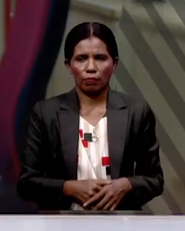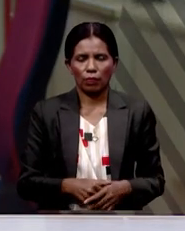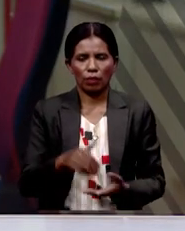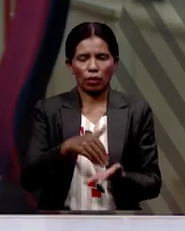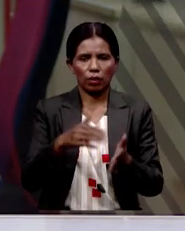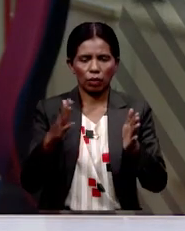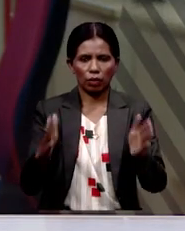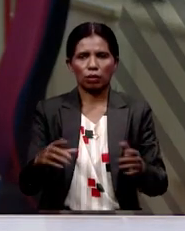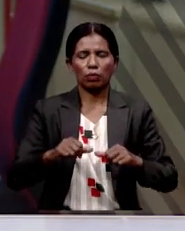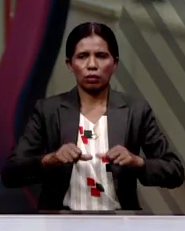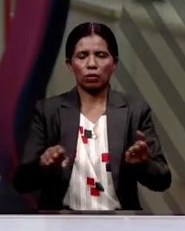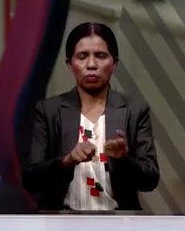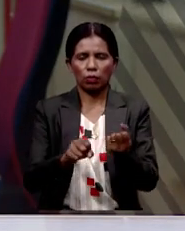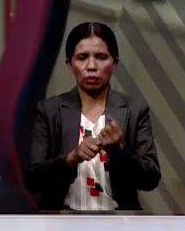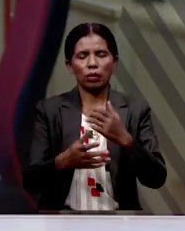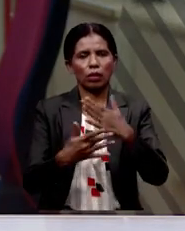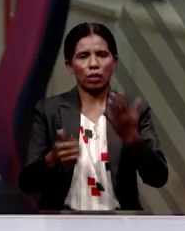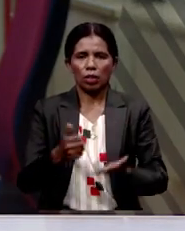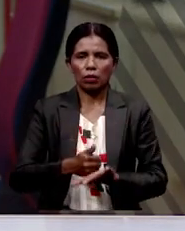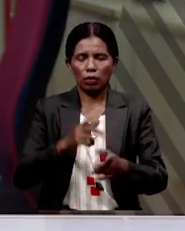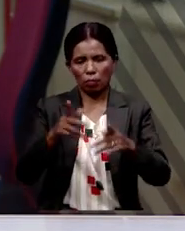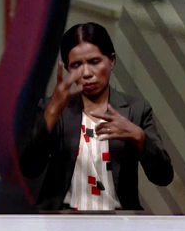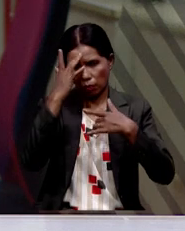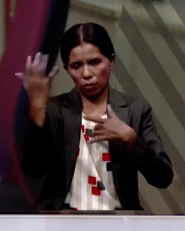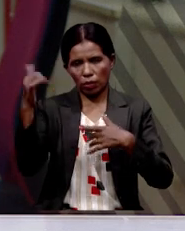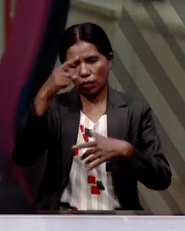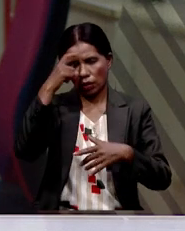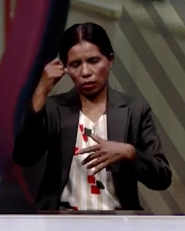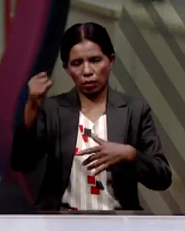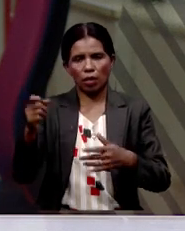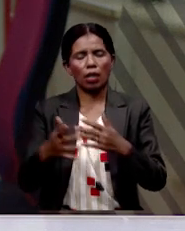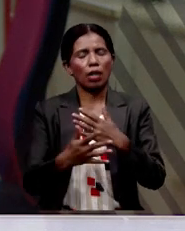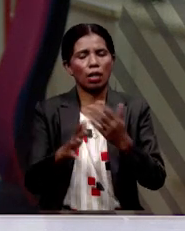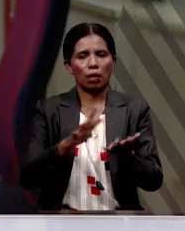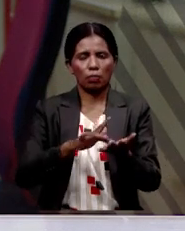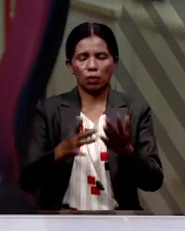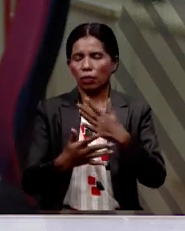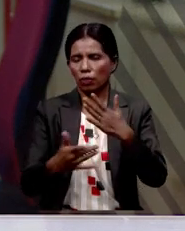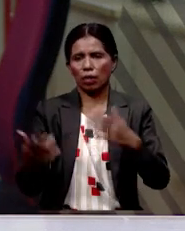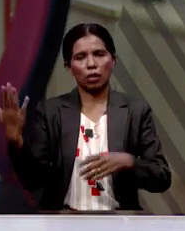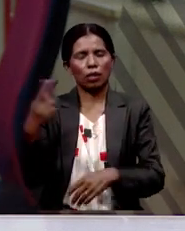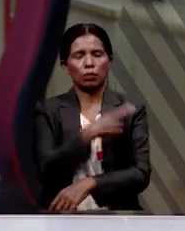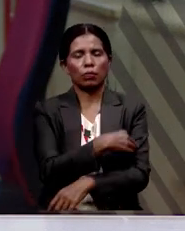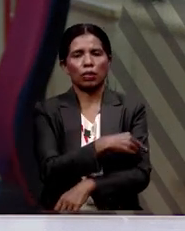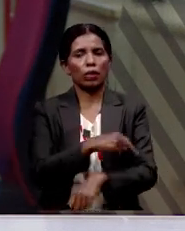Estudante Dom Bosco contribuirá um curriculum paciente sira, tamba stok rang em Hospital Nacional Minos.